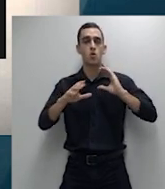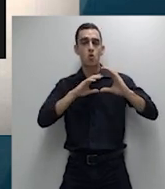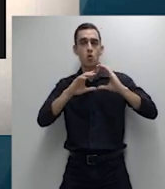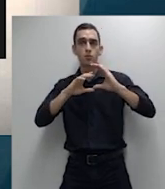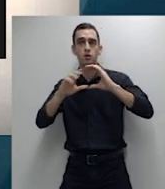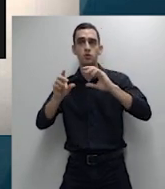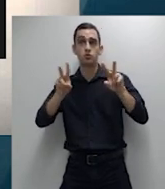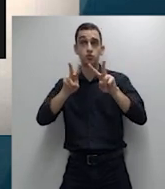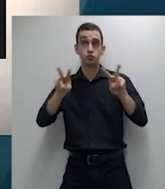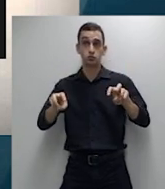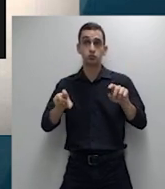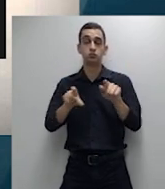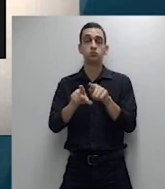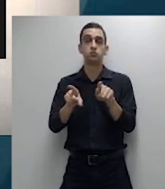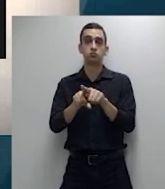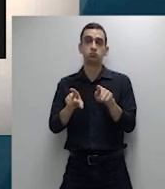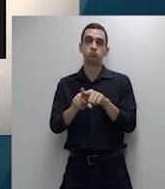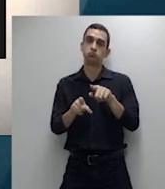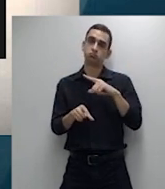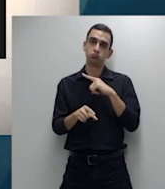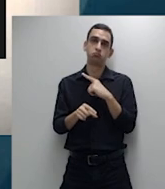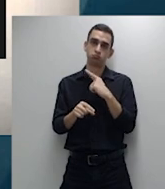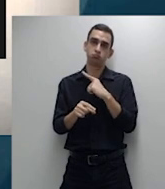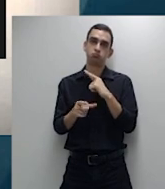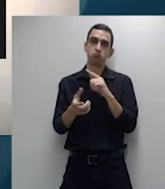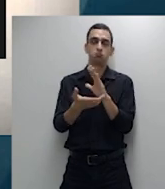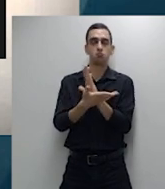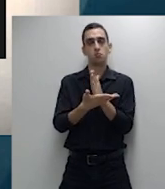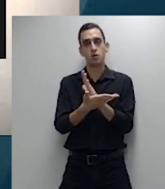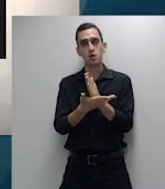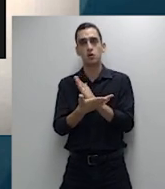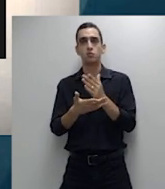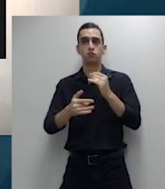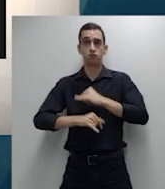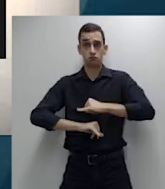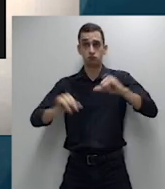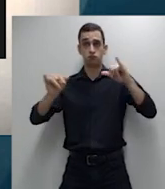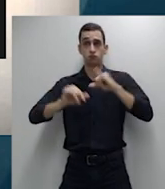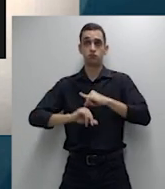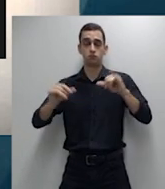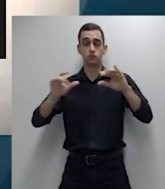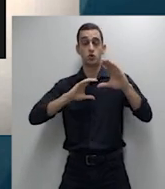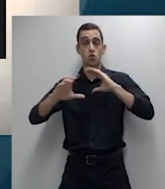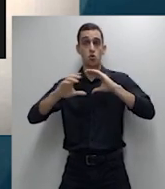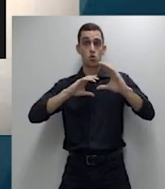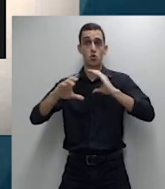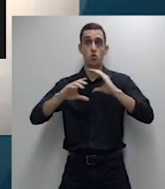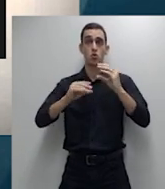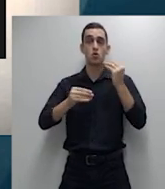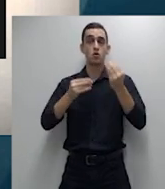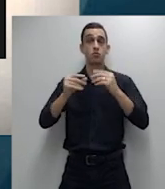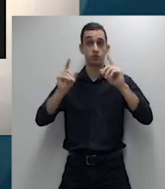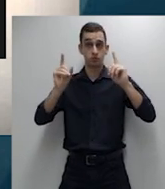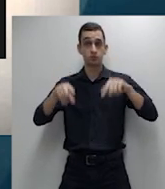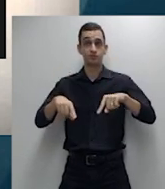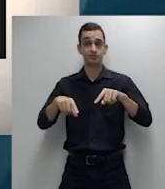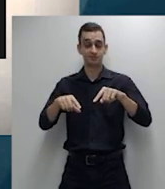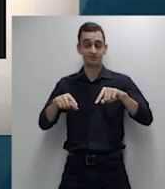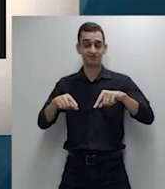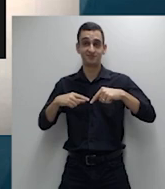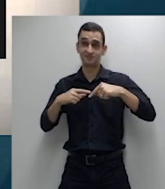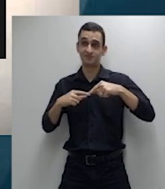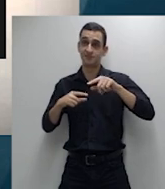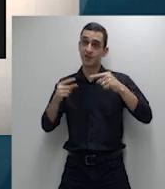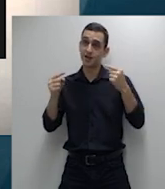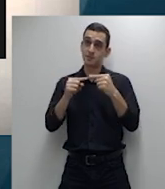e um meio pelo qual essa mensagem transmitida e esse meio é exatamente esta via aberta e